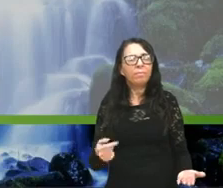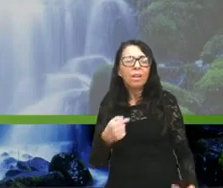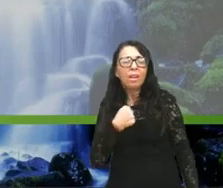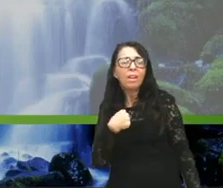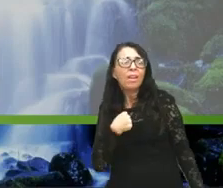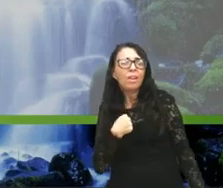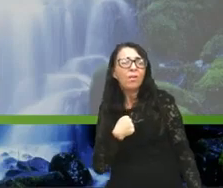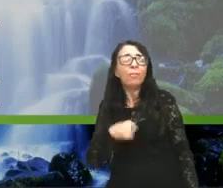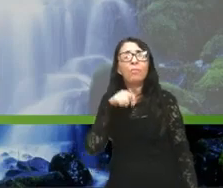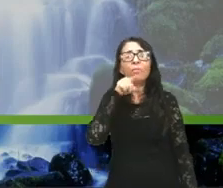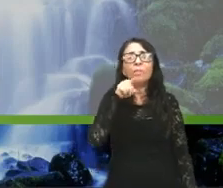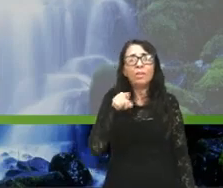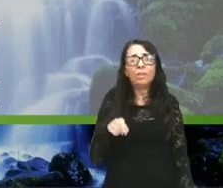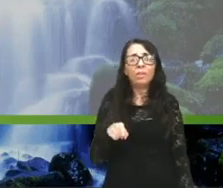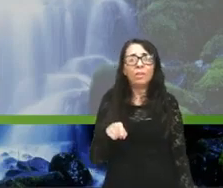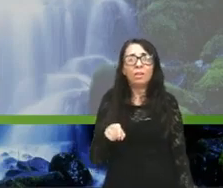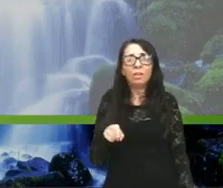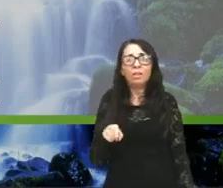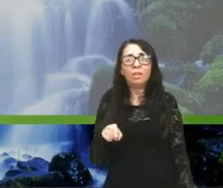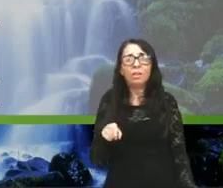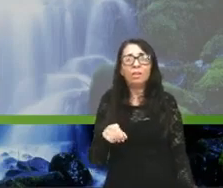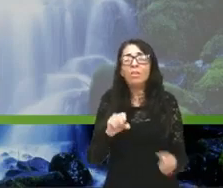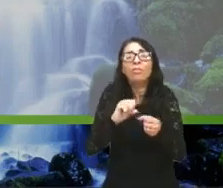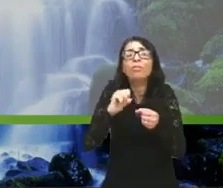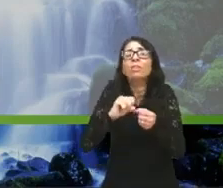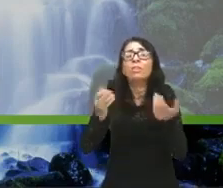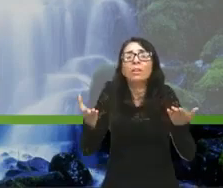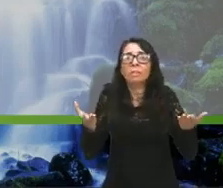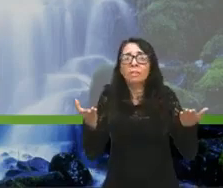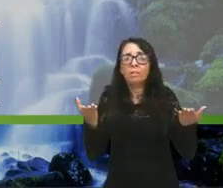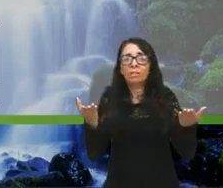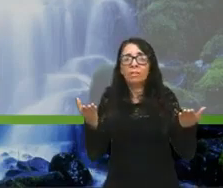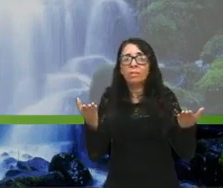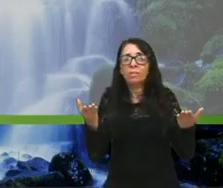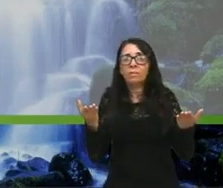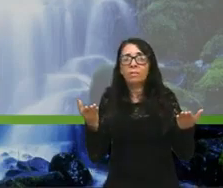Se cada um contribui segundo o que propõe no seu coração,